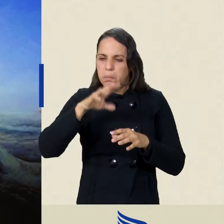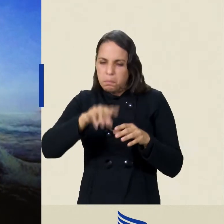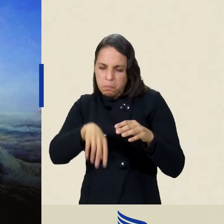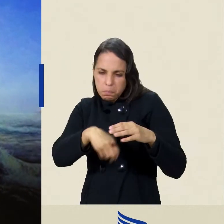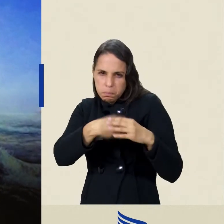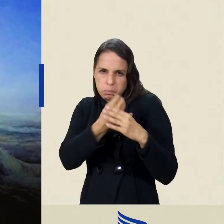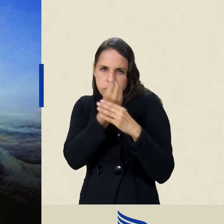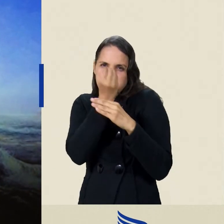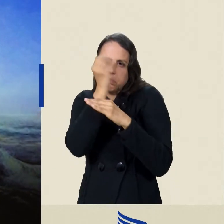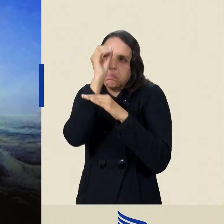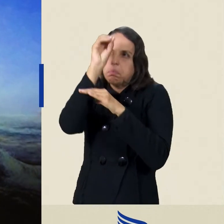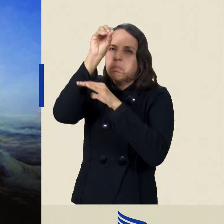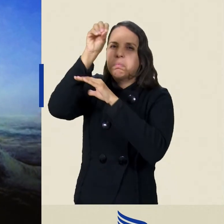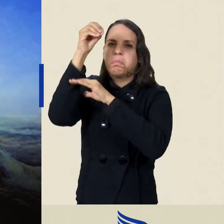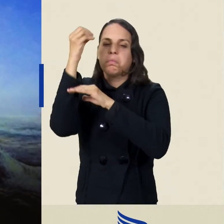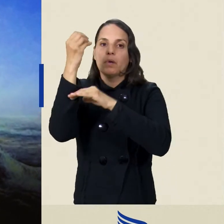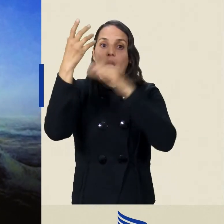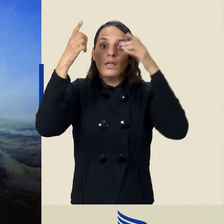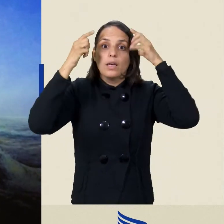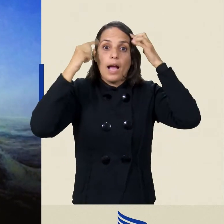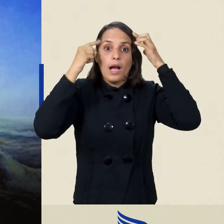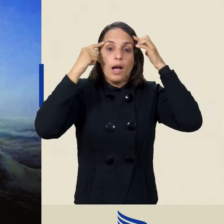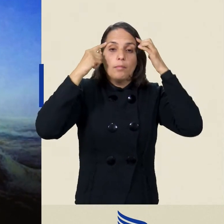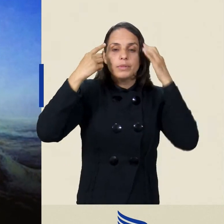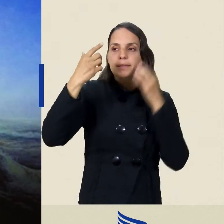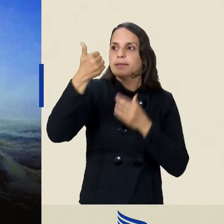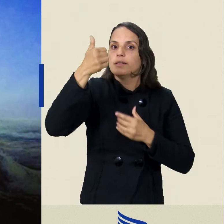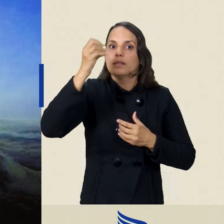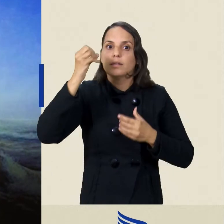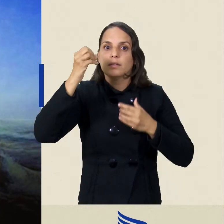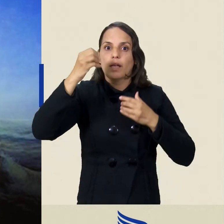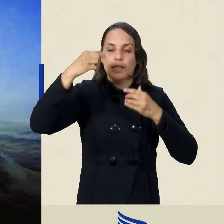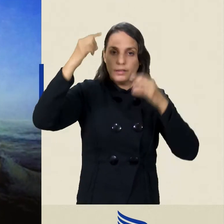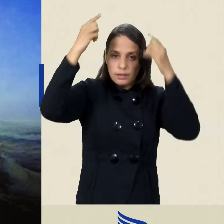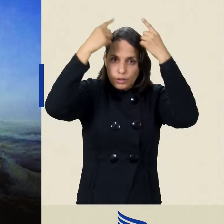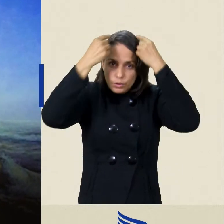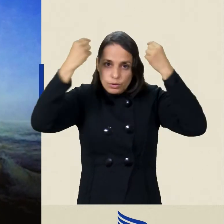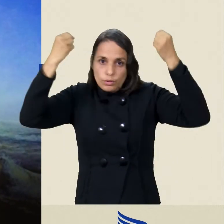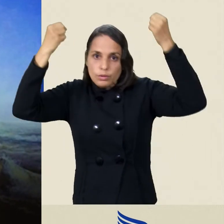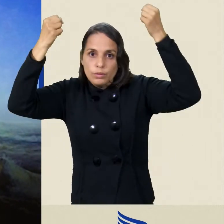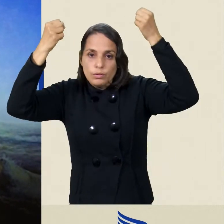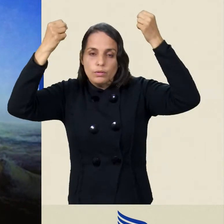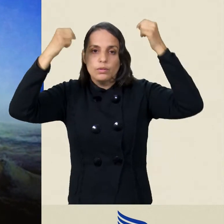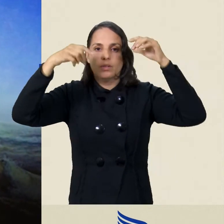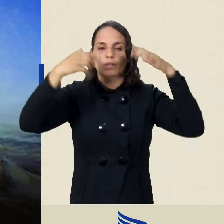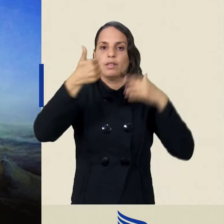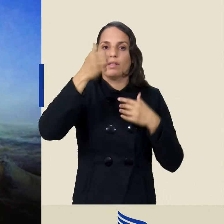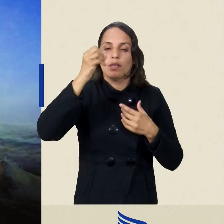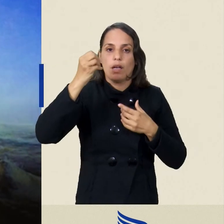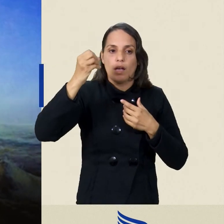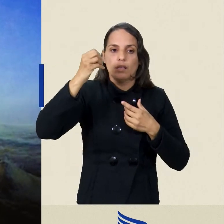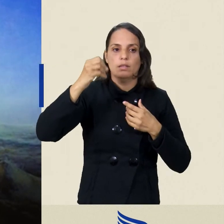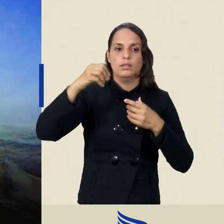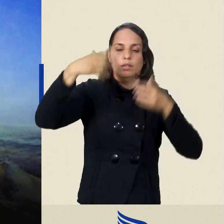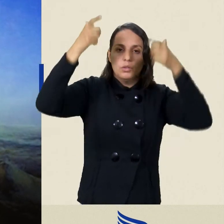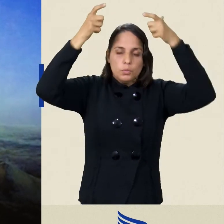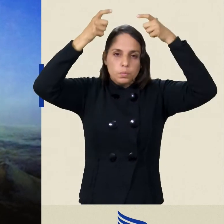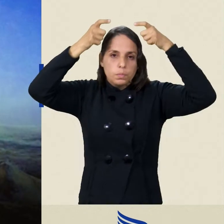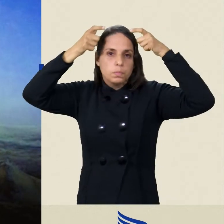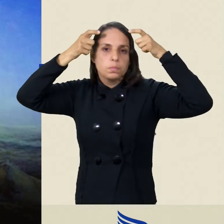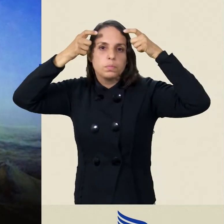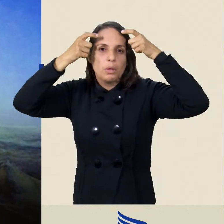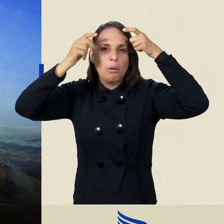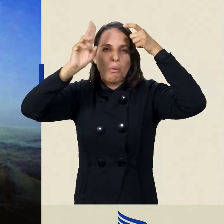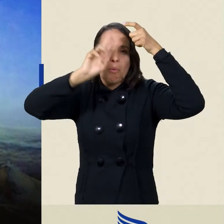e 10 chifres, e sobre os chifres 10 diademas, e sobre as cabeças um nome de blasfêmia. E